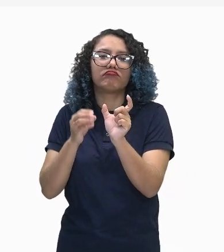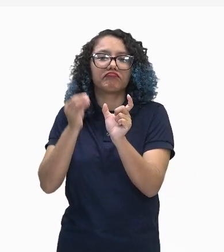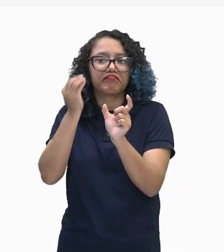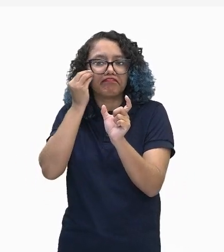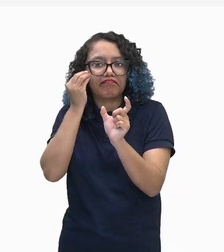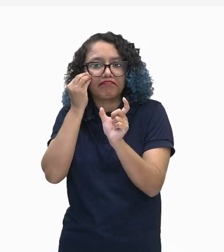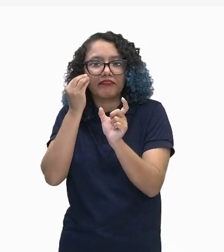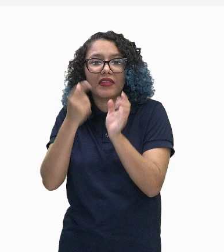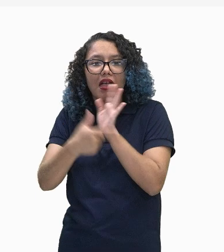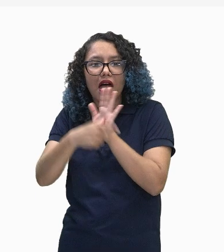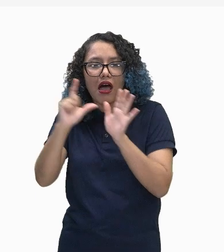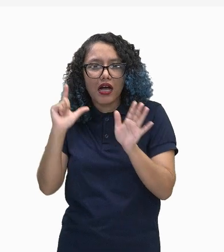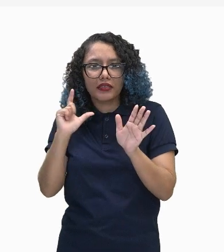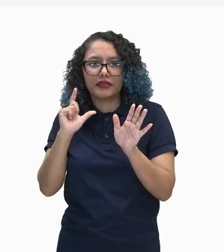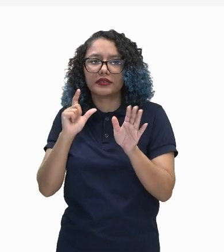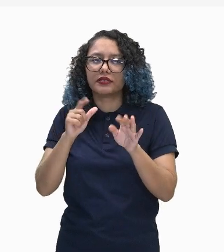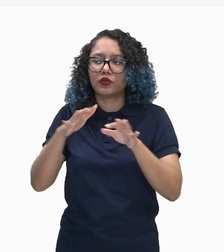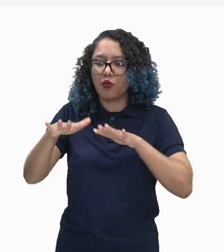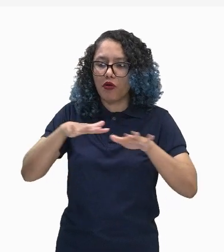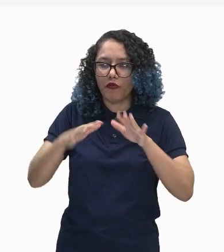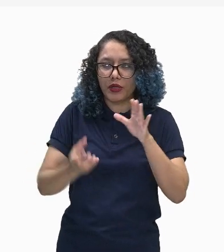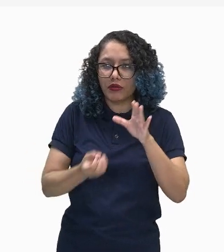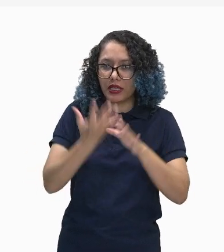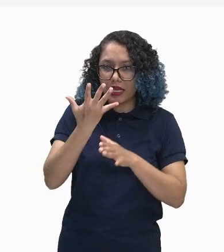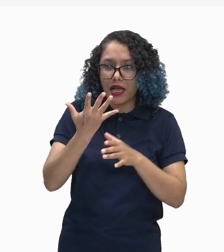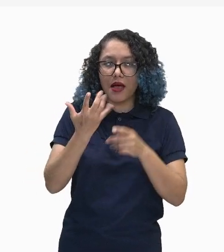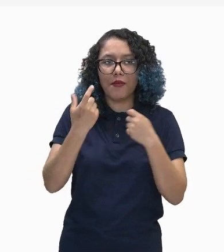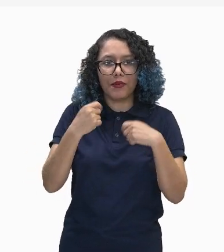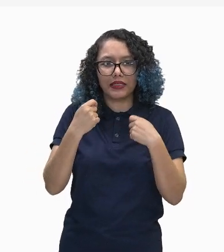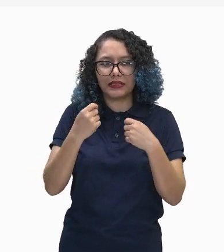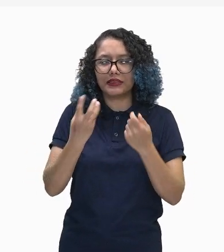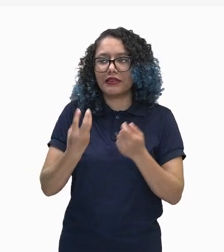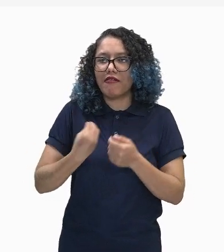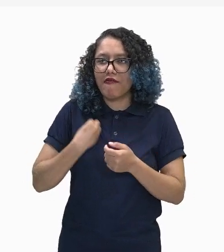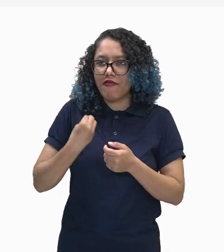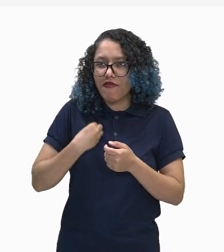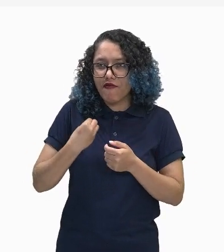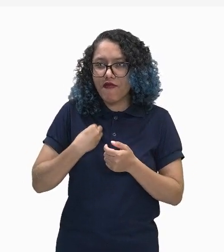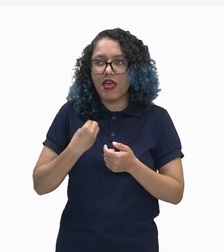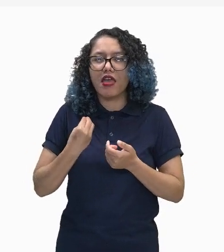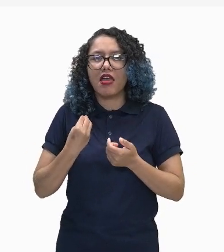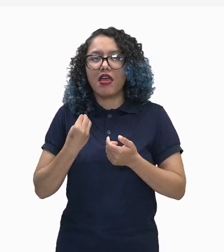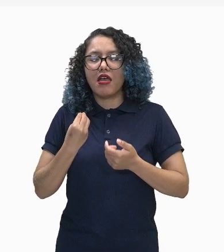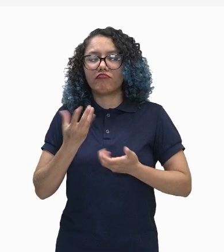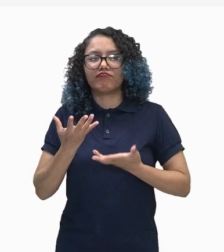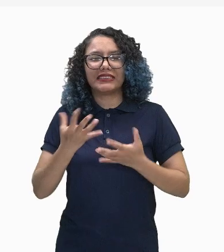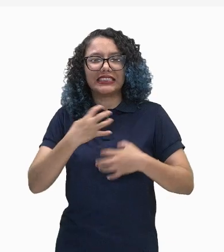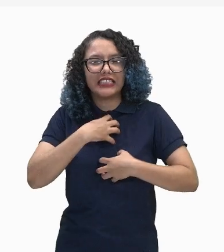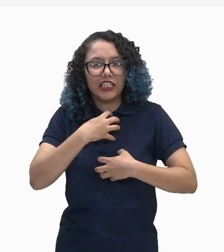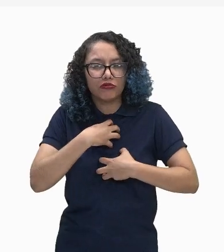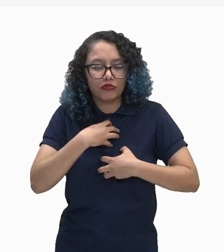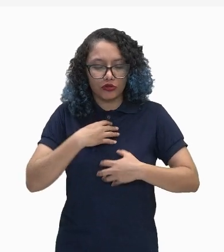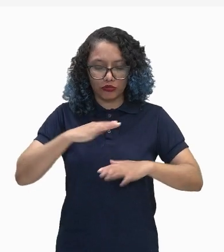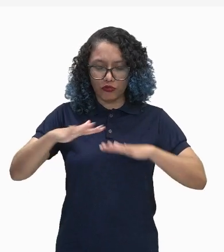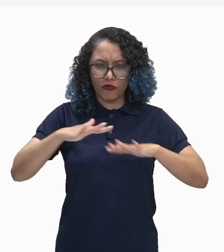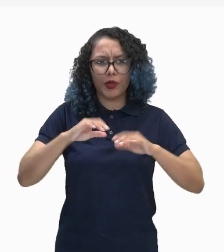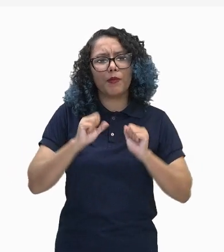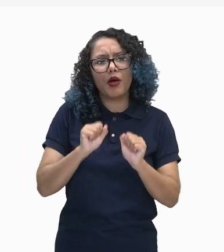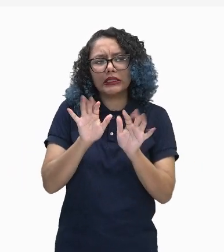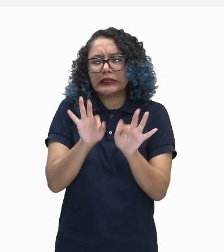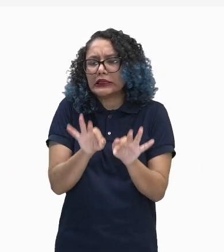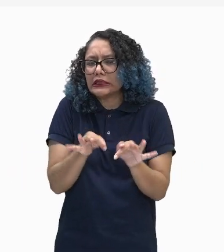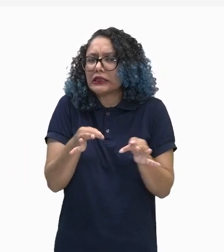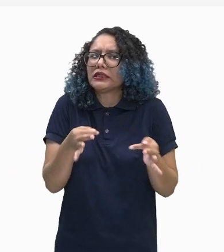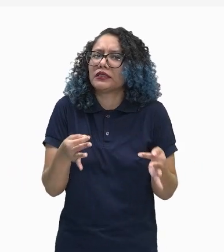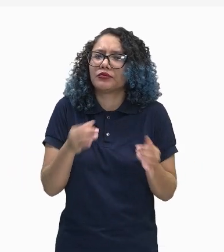uma coreografia, é essencial viver um momento. Isso pode ser feito de forma simples. Então,